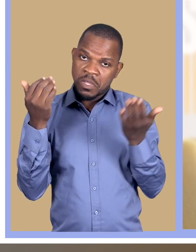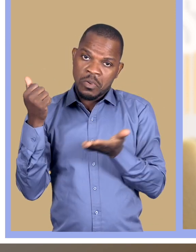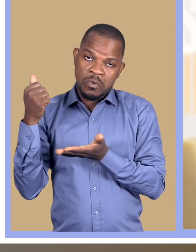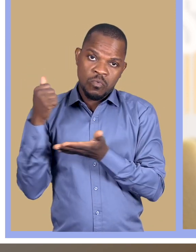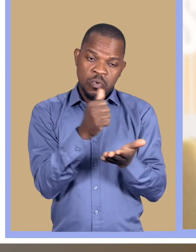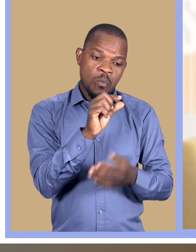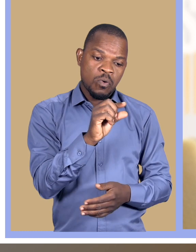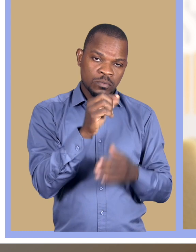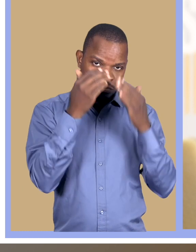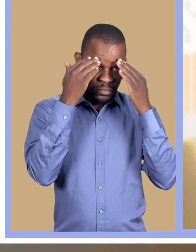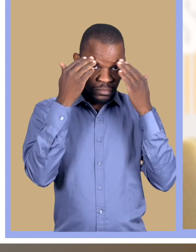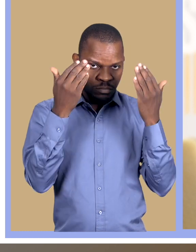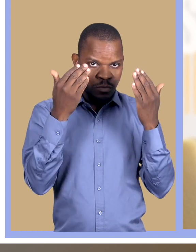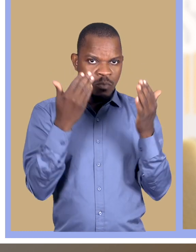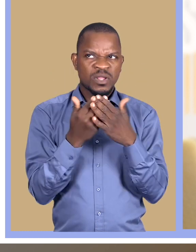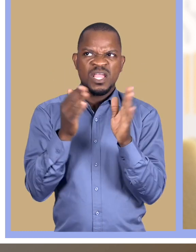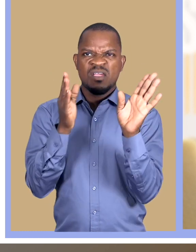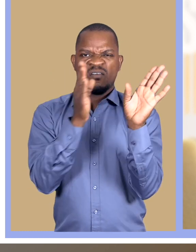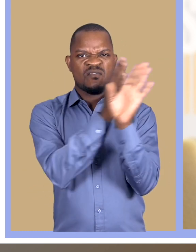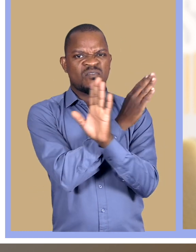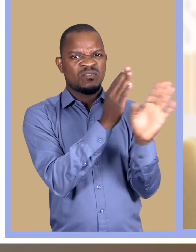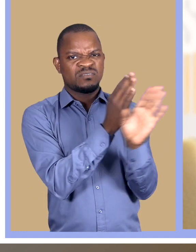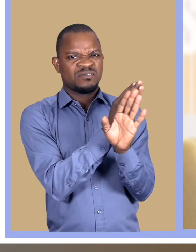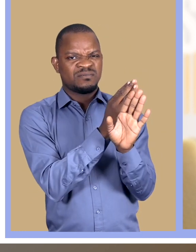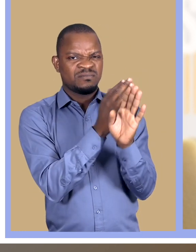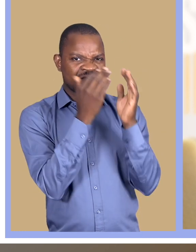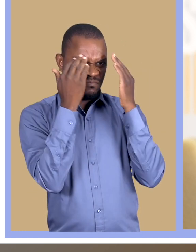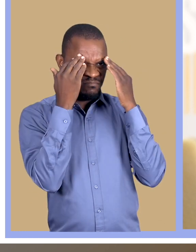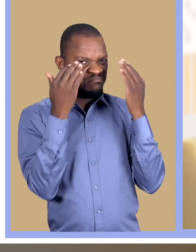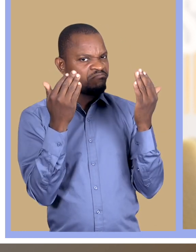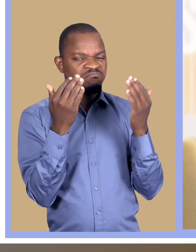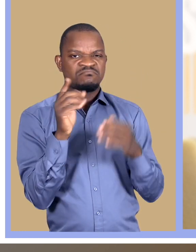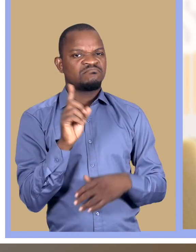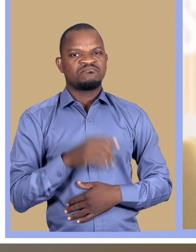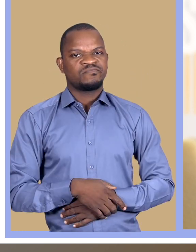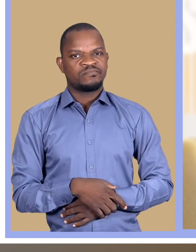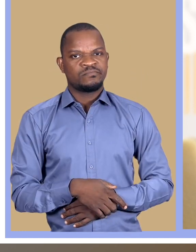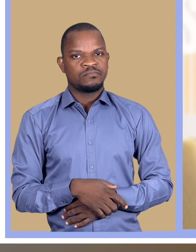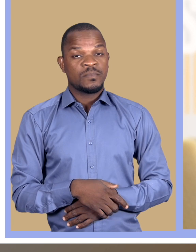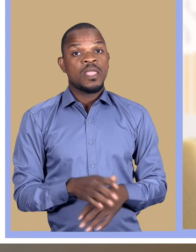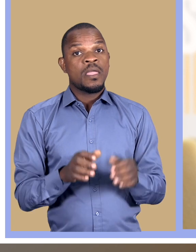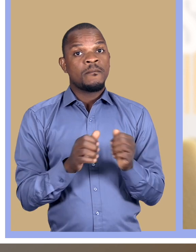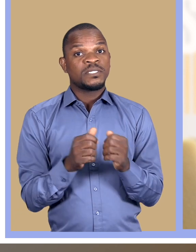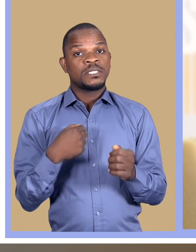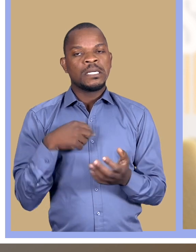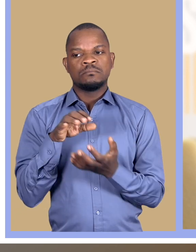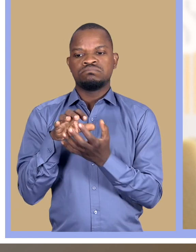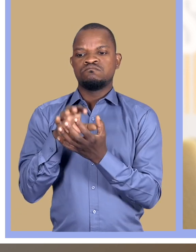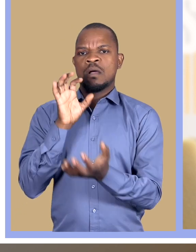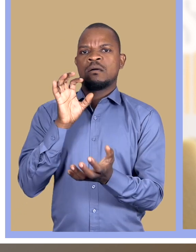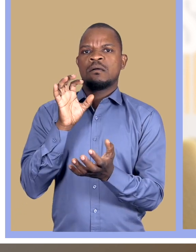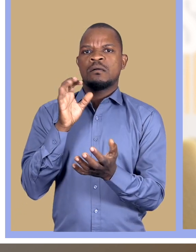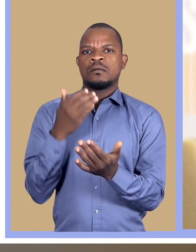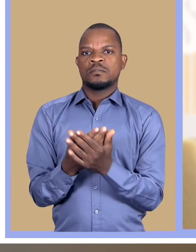pelo menos vindo de fora, não sei se há pouco apoio, porque o que me surpreende é que muitas vezes que eu